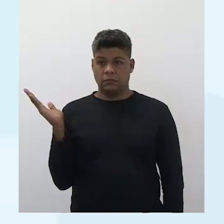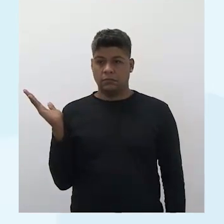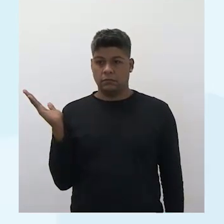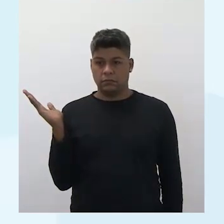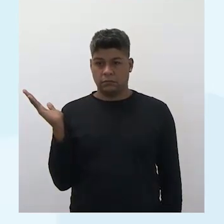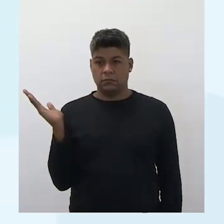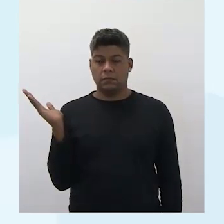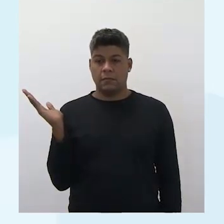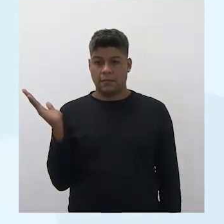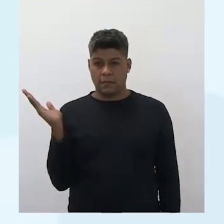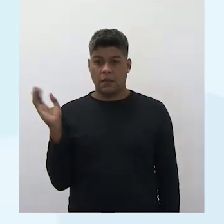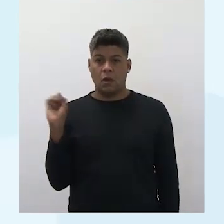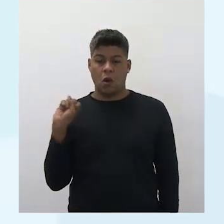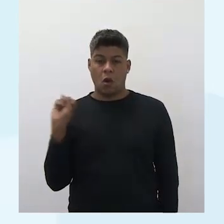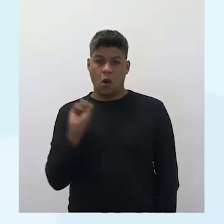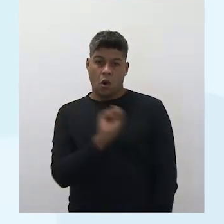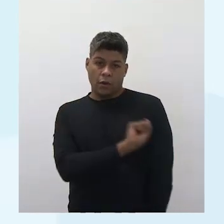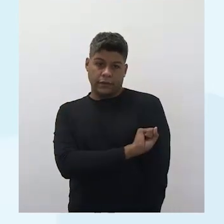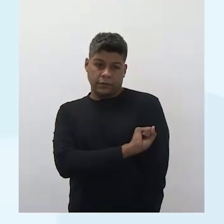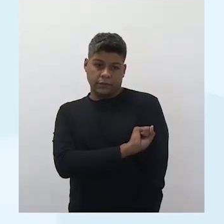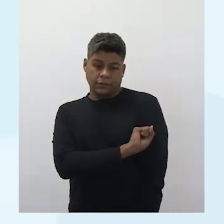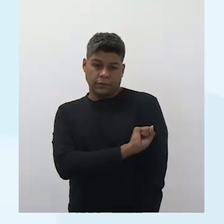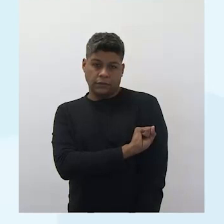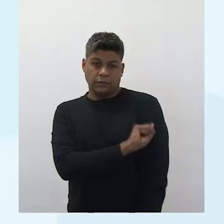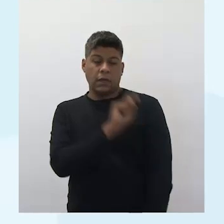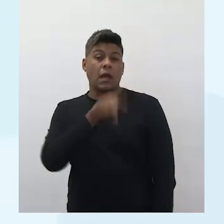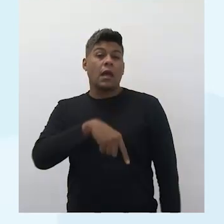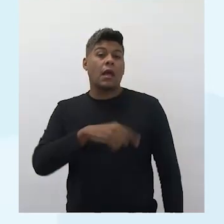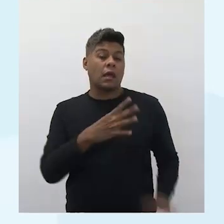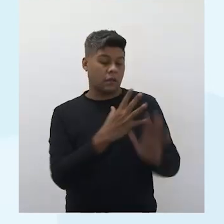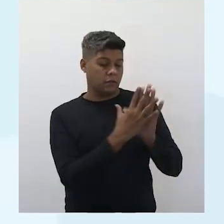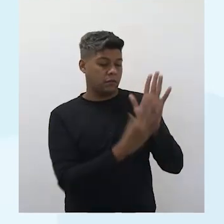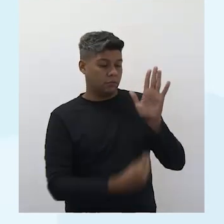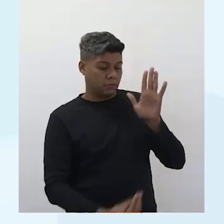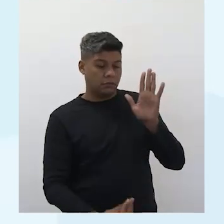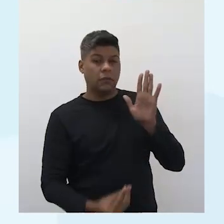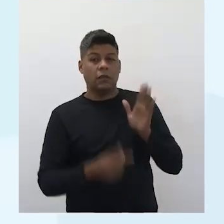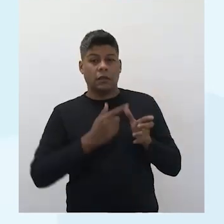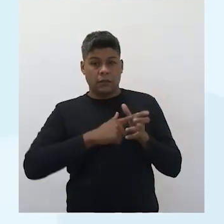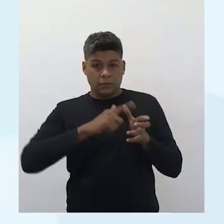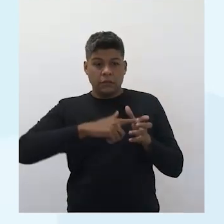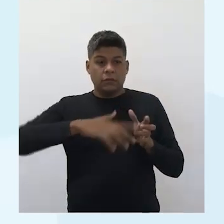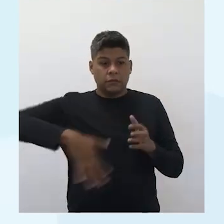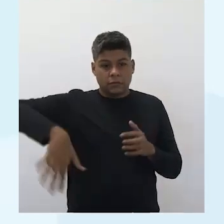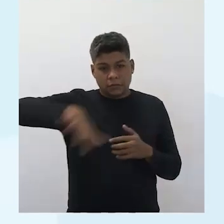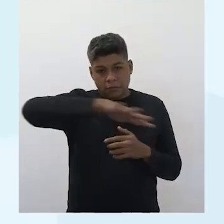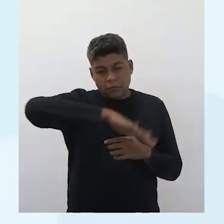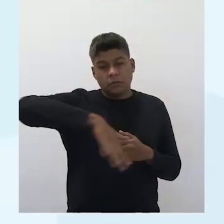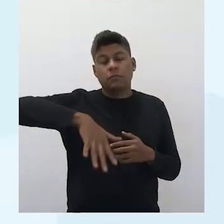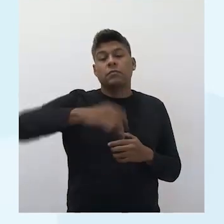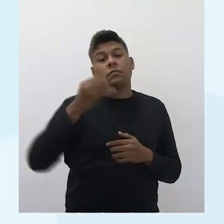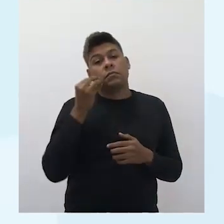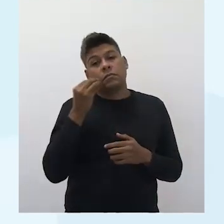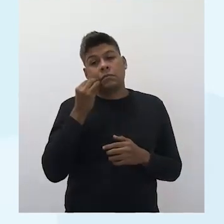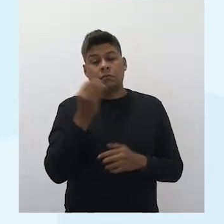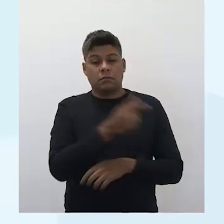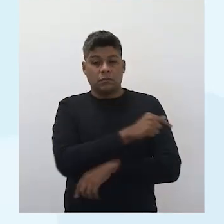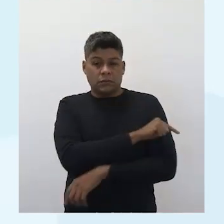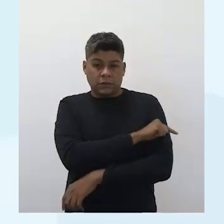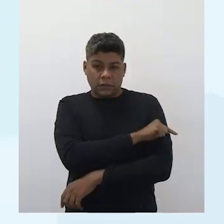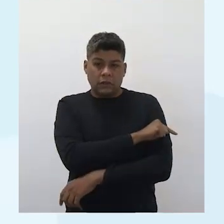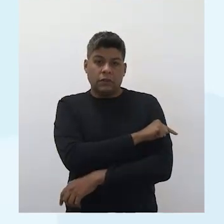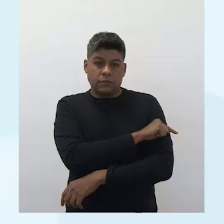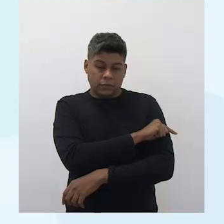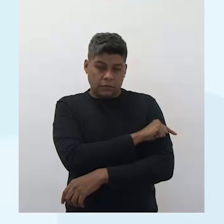temos, do 8º ano, né, é um exemplo de impactos ambientais, naquela mesma perspectiva do 7º ano, que é os